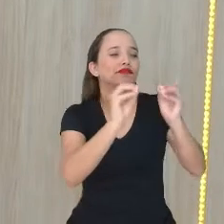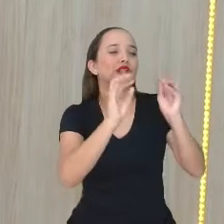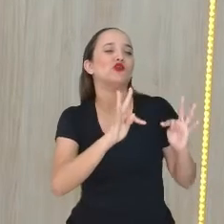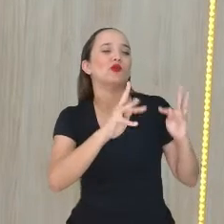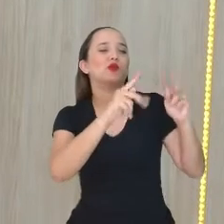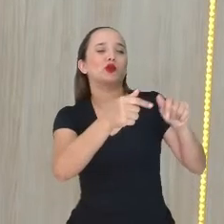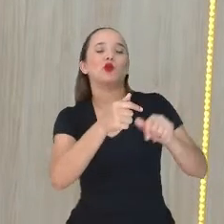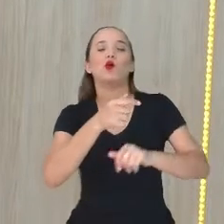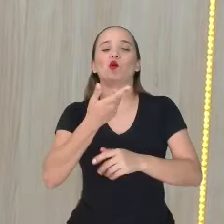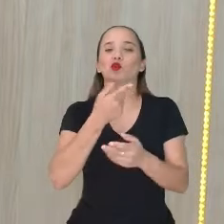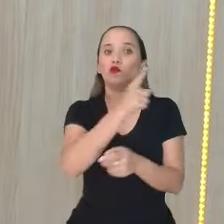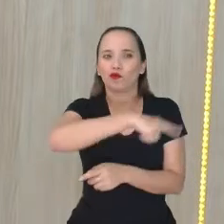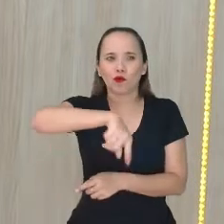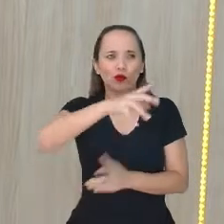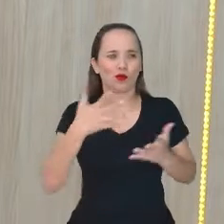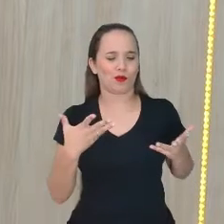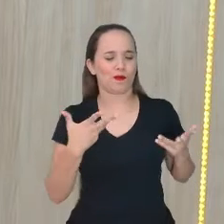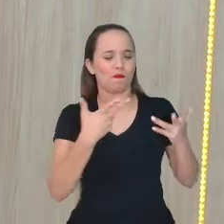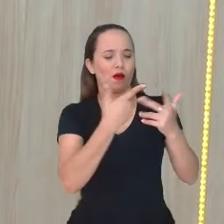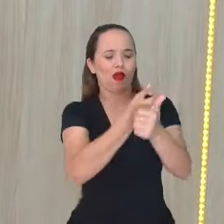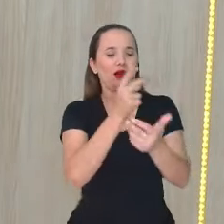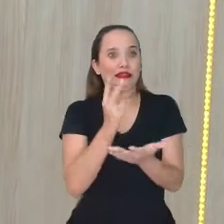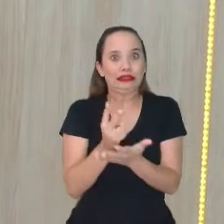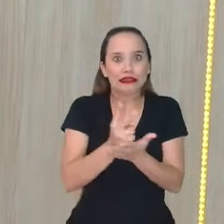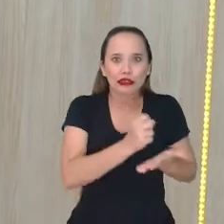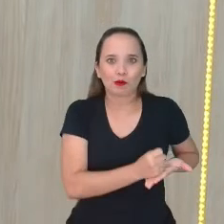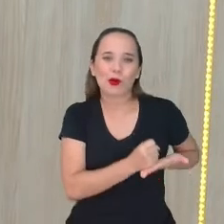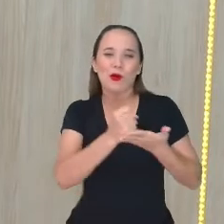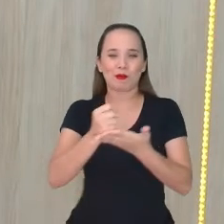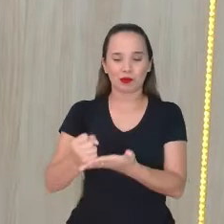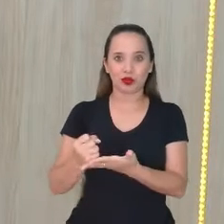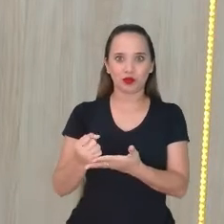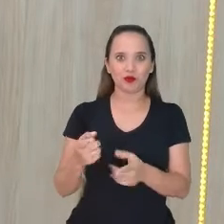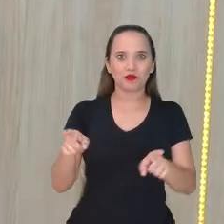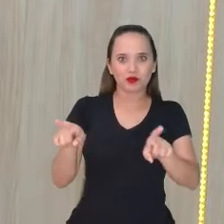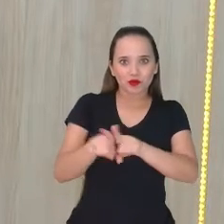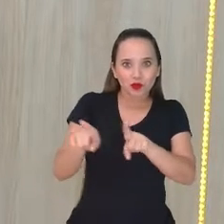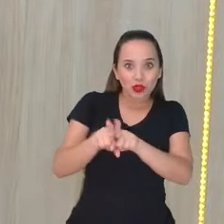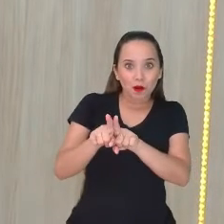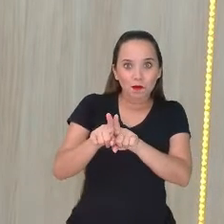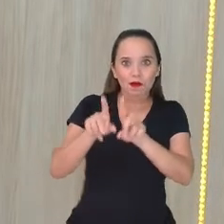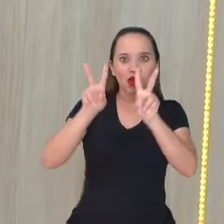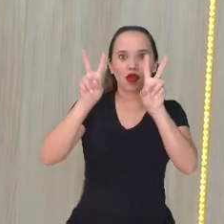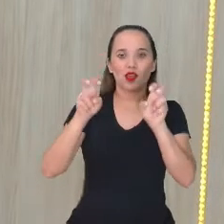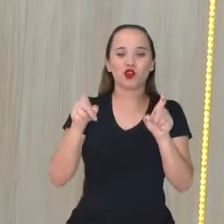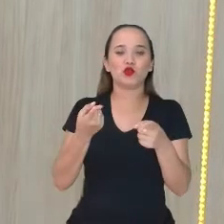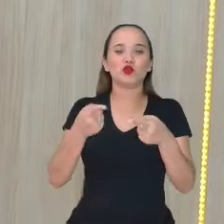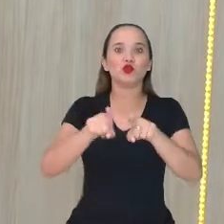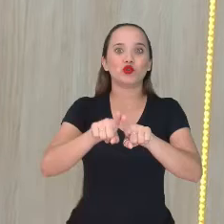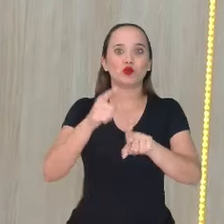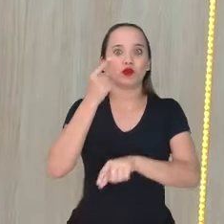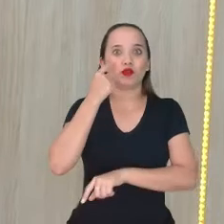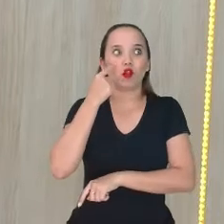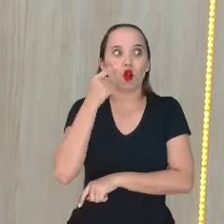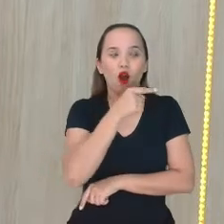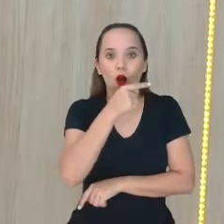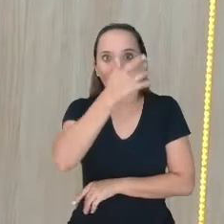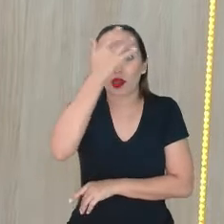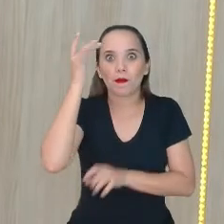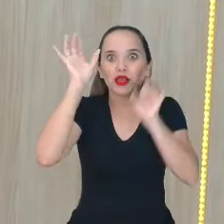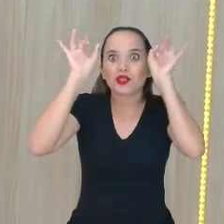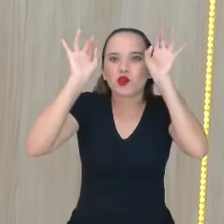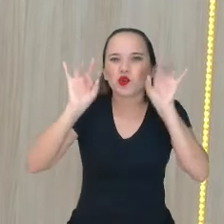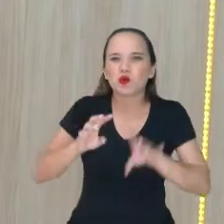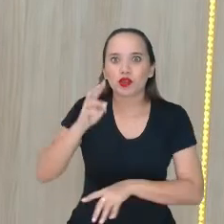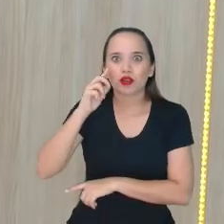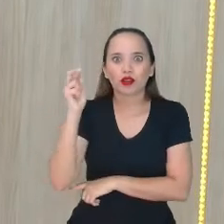sempre dando apoio aqui na produção. E junto comigo para falar desse tema, olha que pessoa especial está.